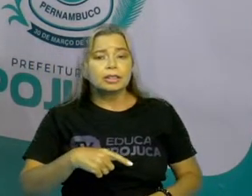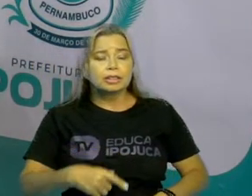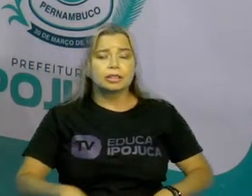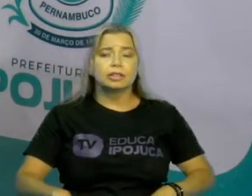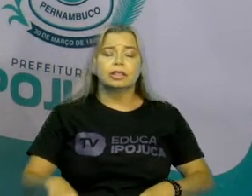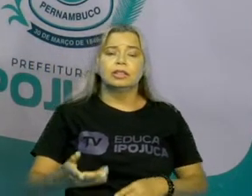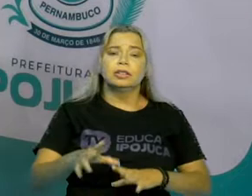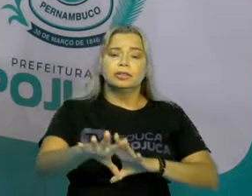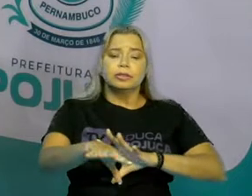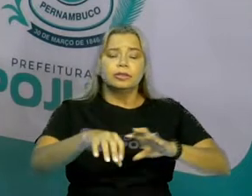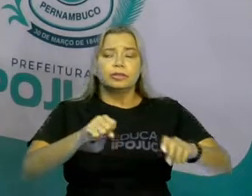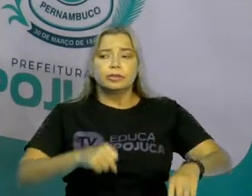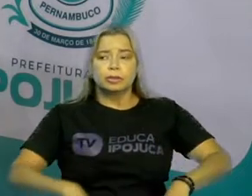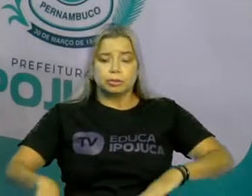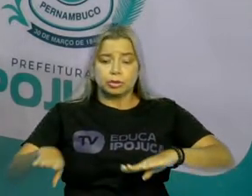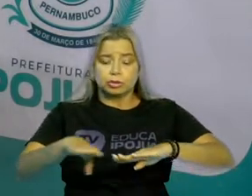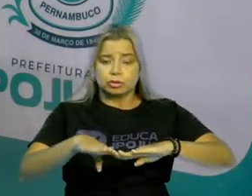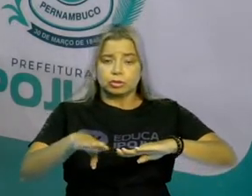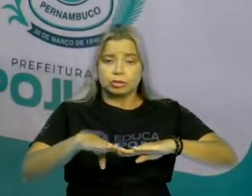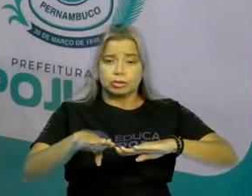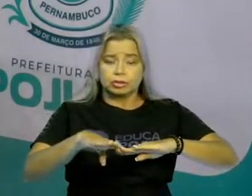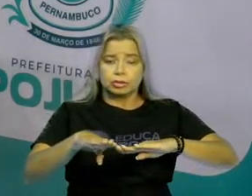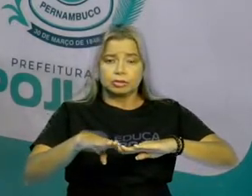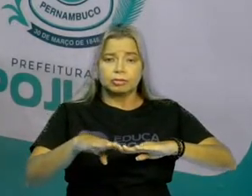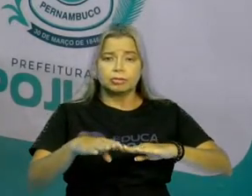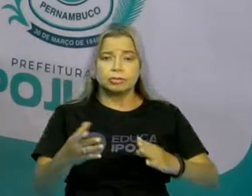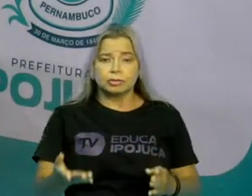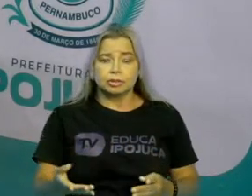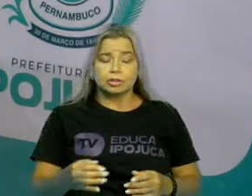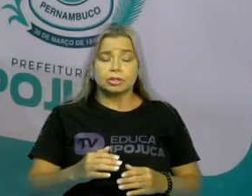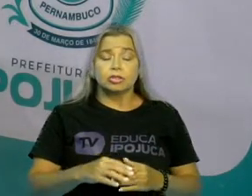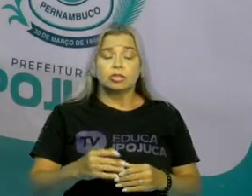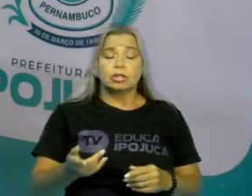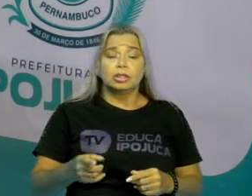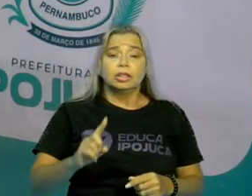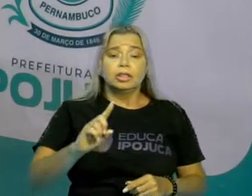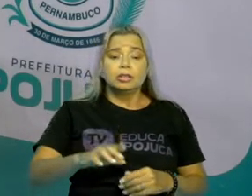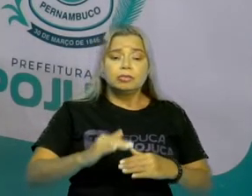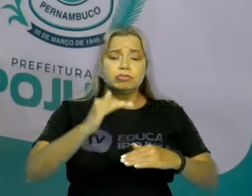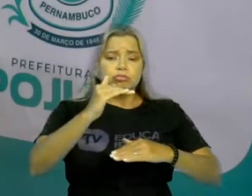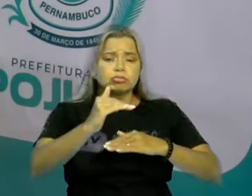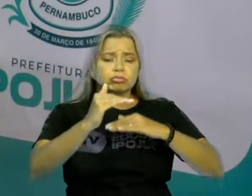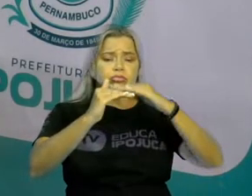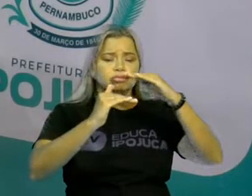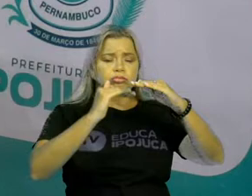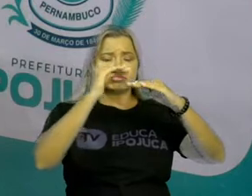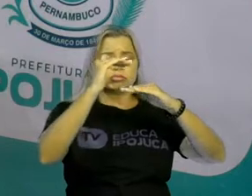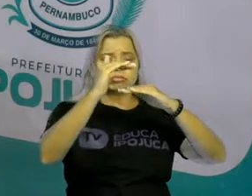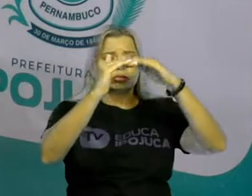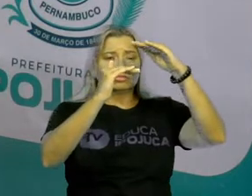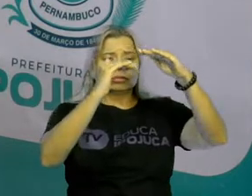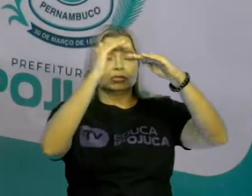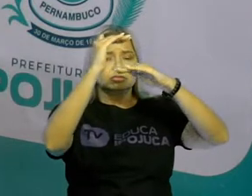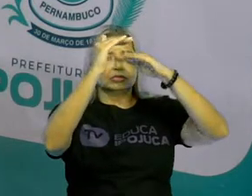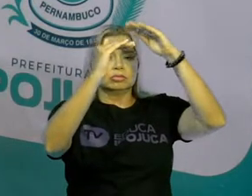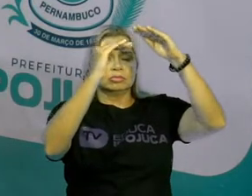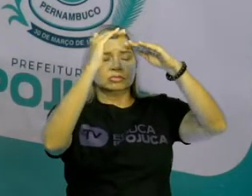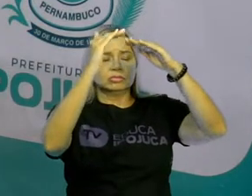contemporâneas. Portanto, as artes visuais criaram uma evolução, né, na sua composição e